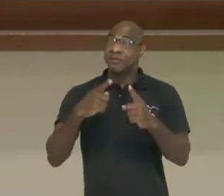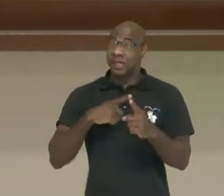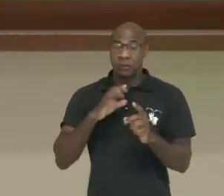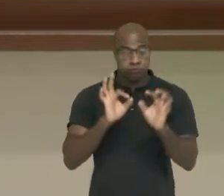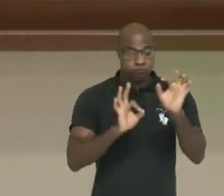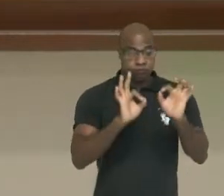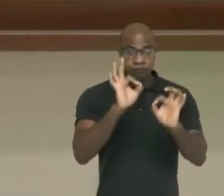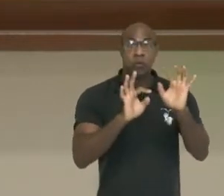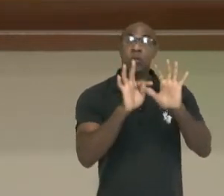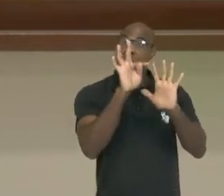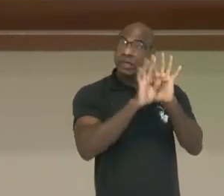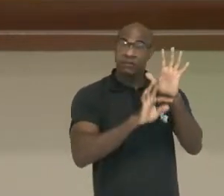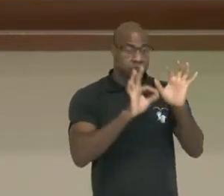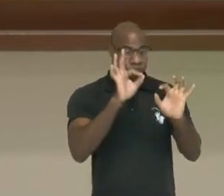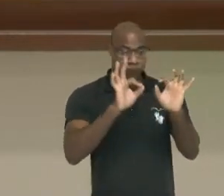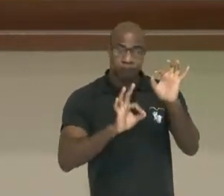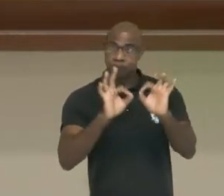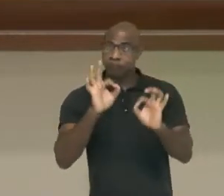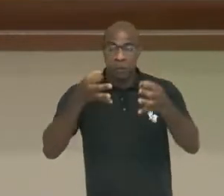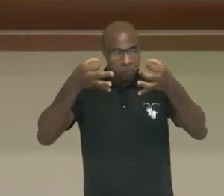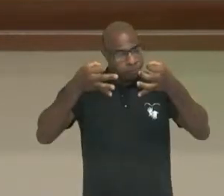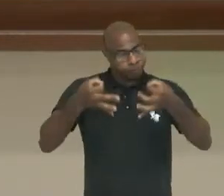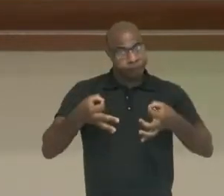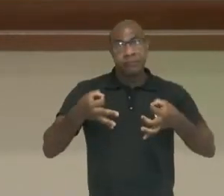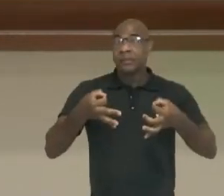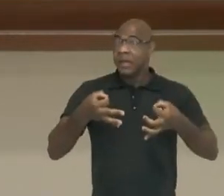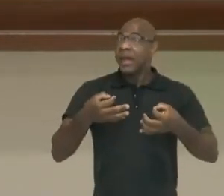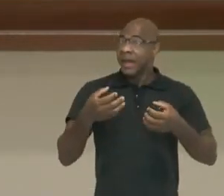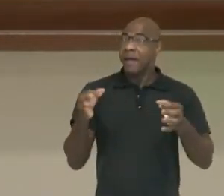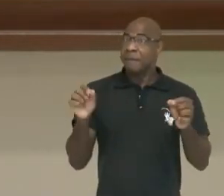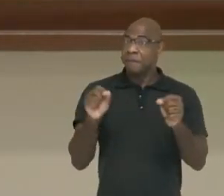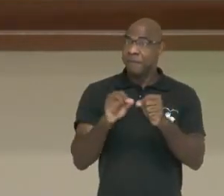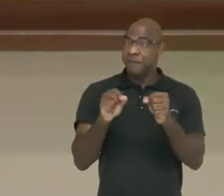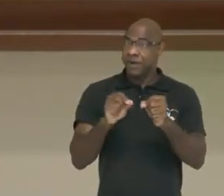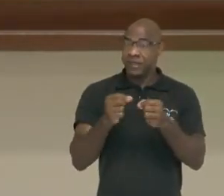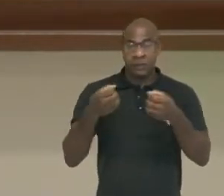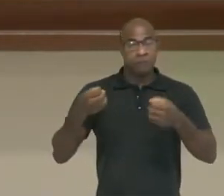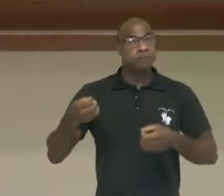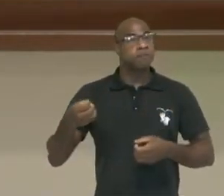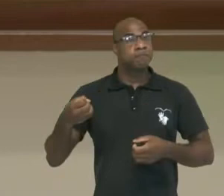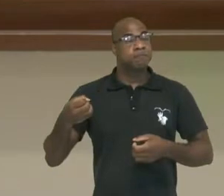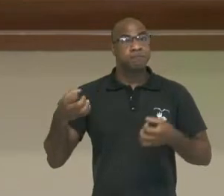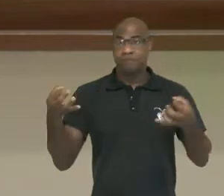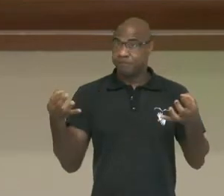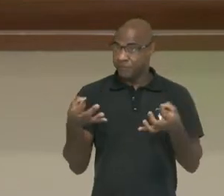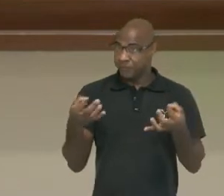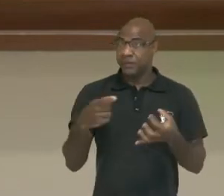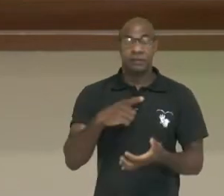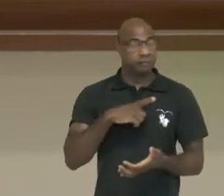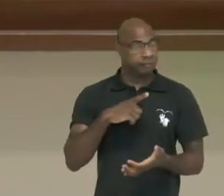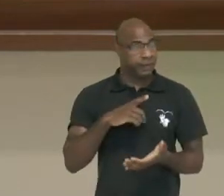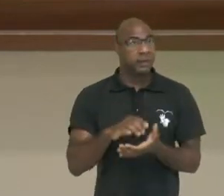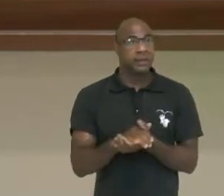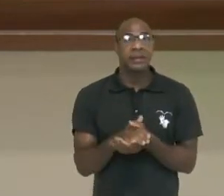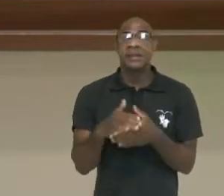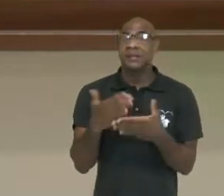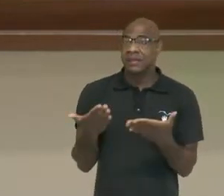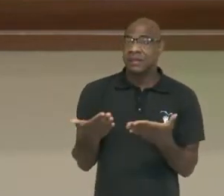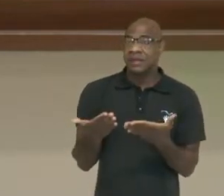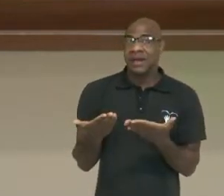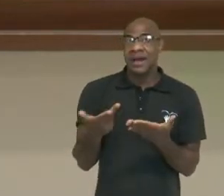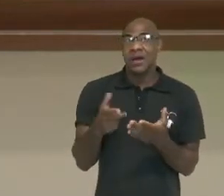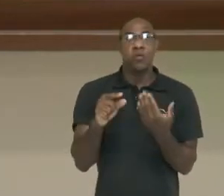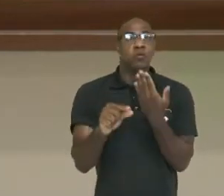ela é bem centrada, ela é bem construída. Obviamente, foi feita por um dos maiores